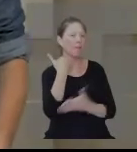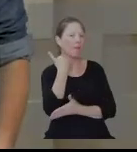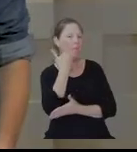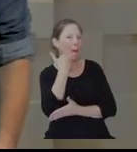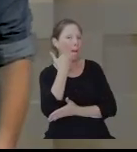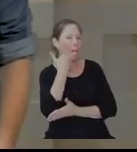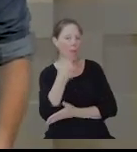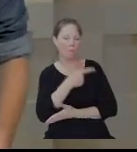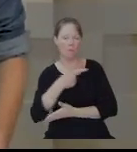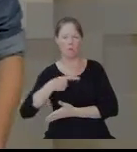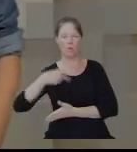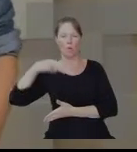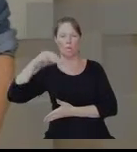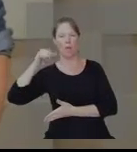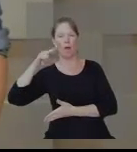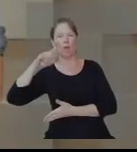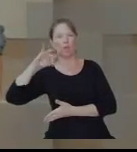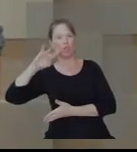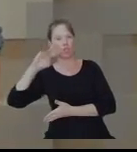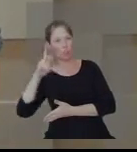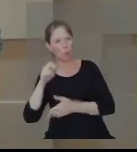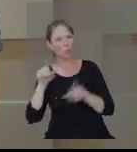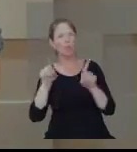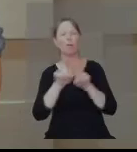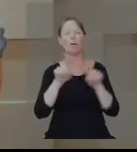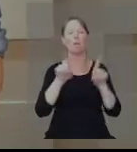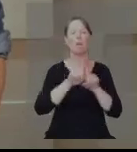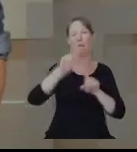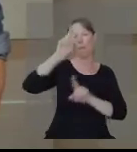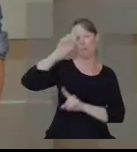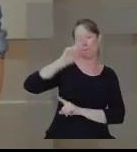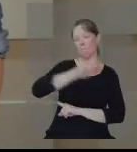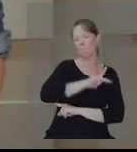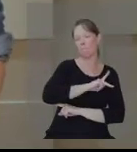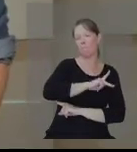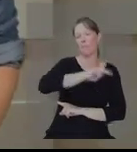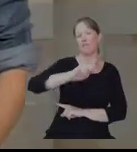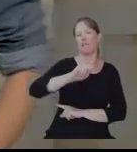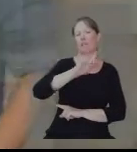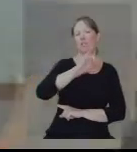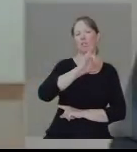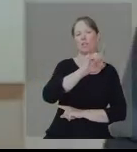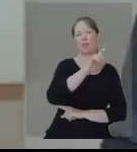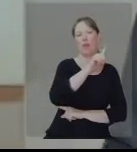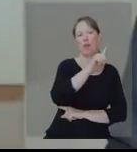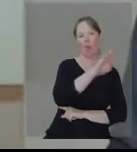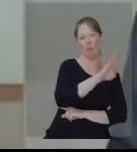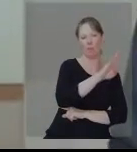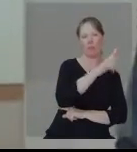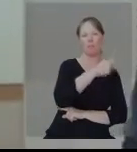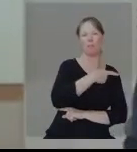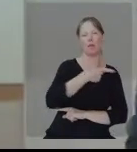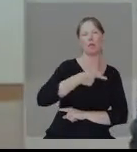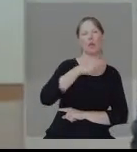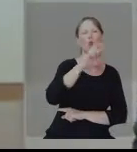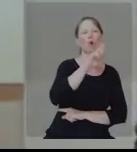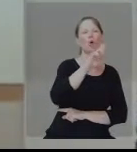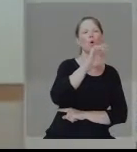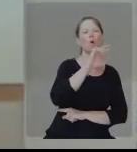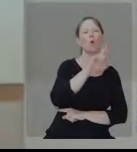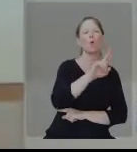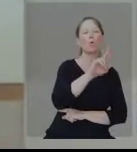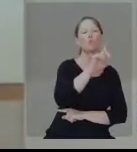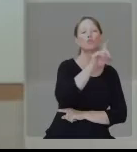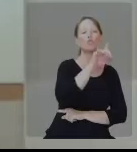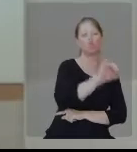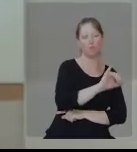bate-papo entre o pastor Martinho e também o presidente da IELB, Dr. Ruth Zimmer, né, Luana? E eles responderam a pergunta do ouvinte